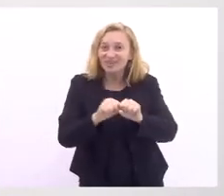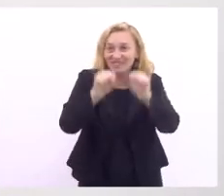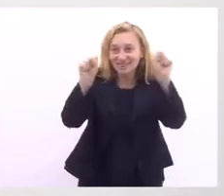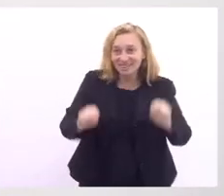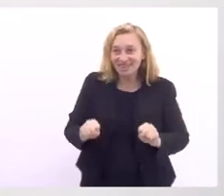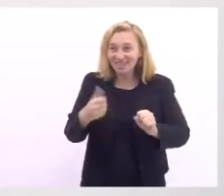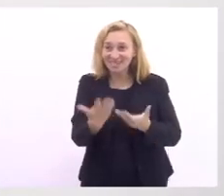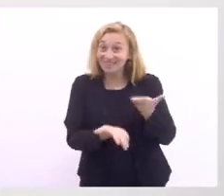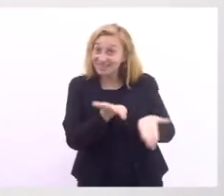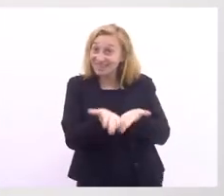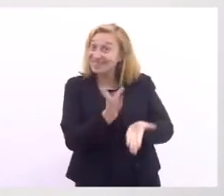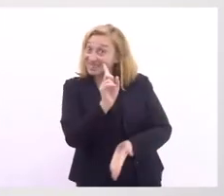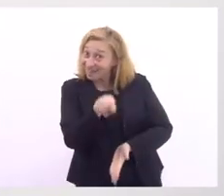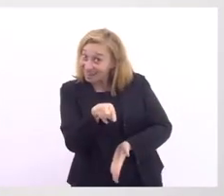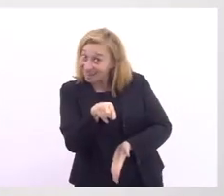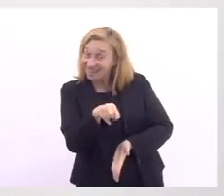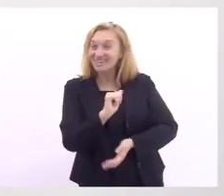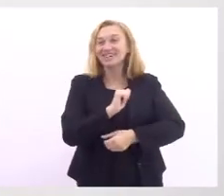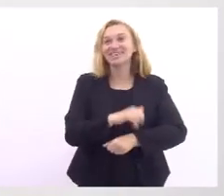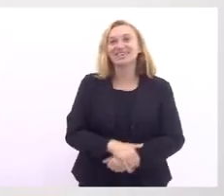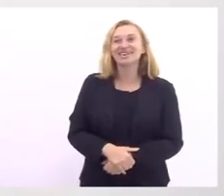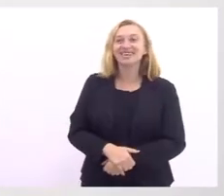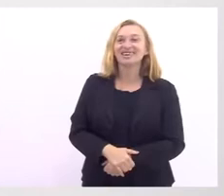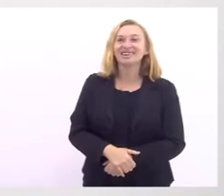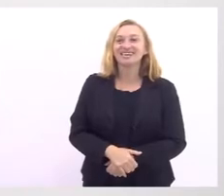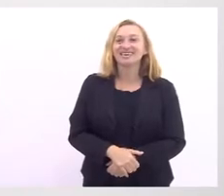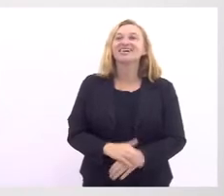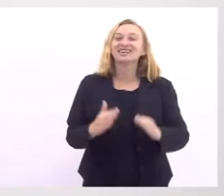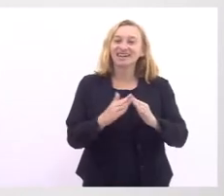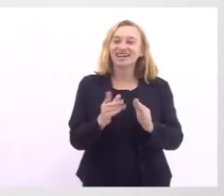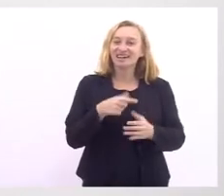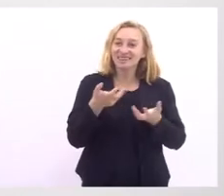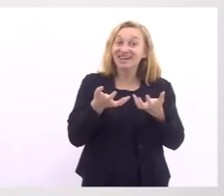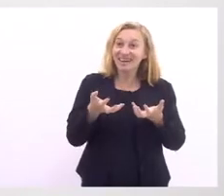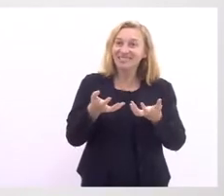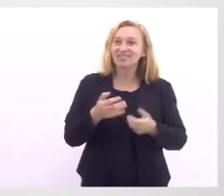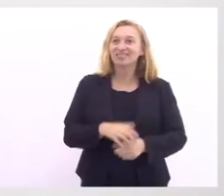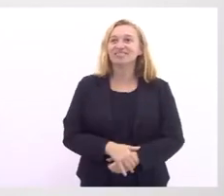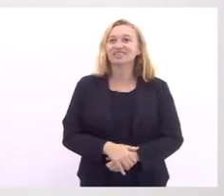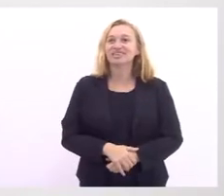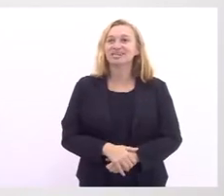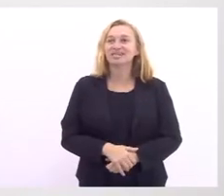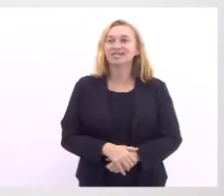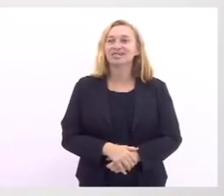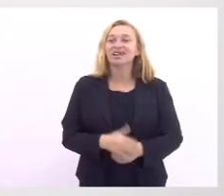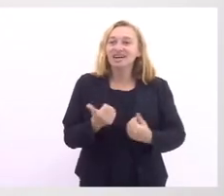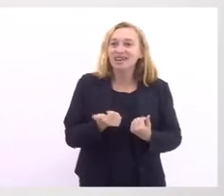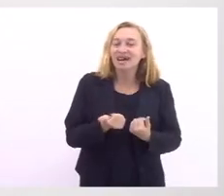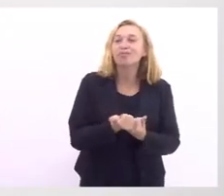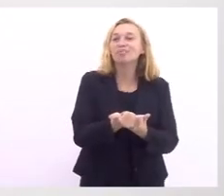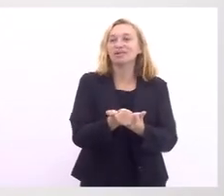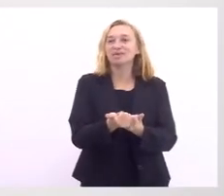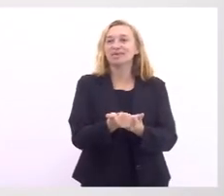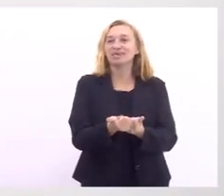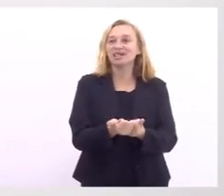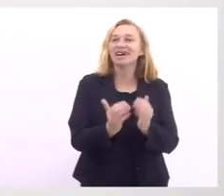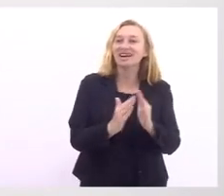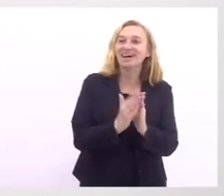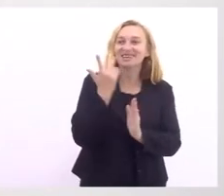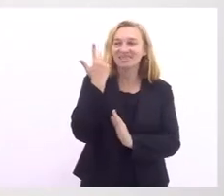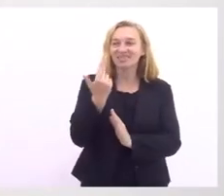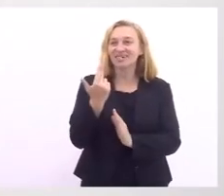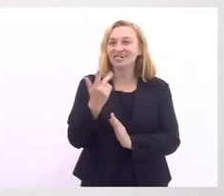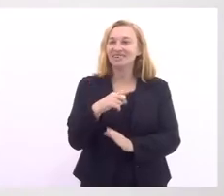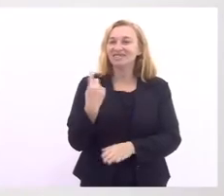de cuidado né é essa casa que a gente quer uma casa que abriga a casa comum que